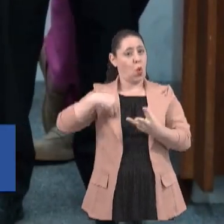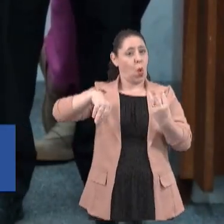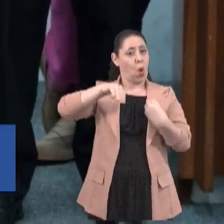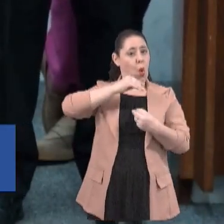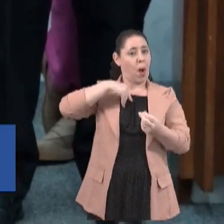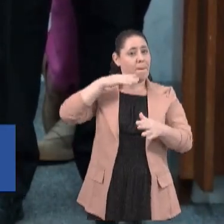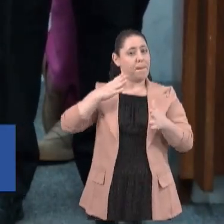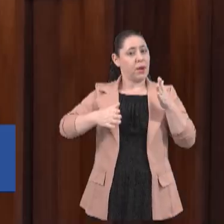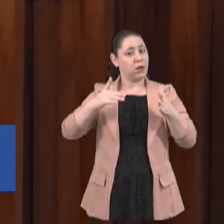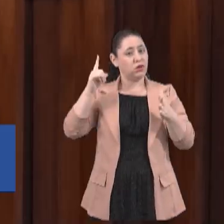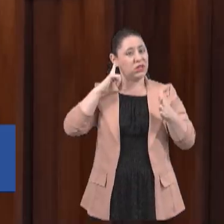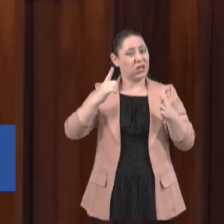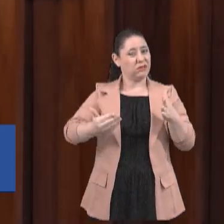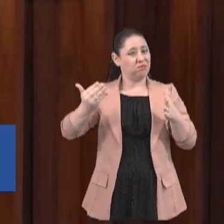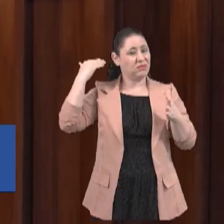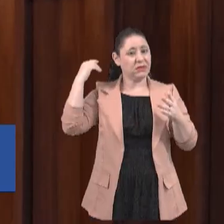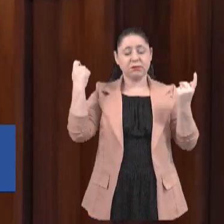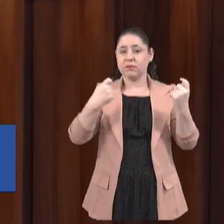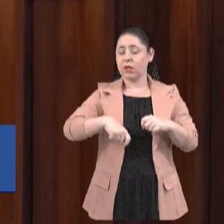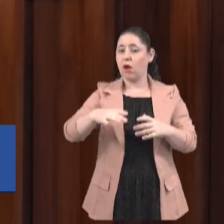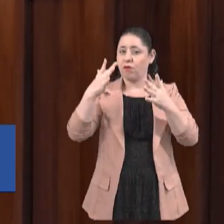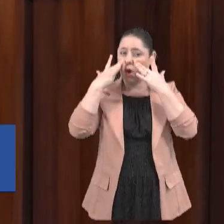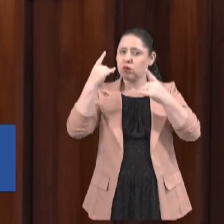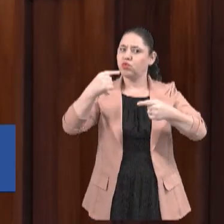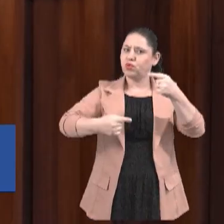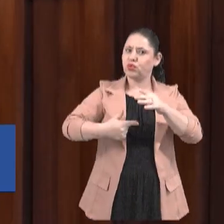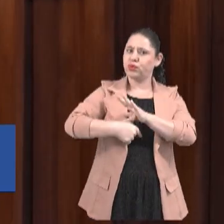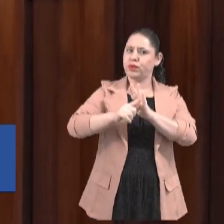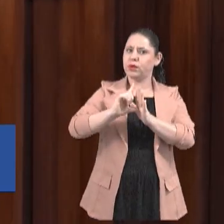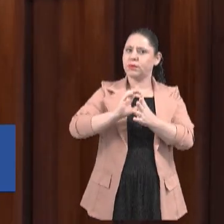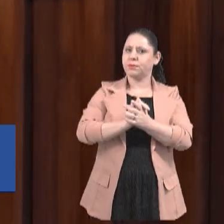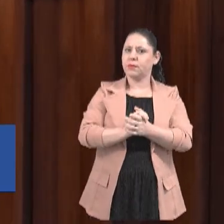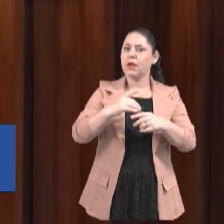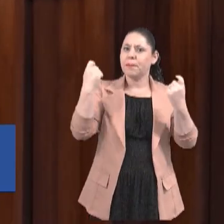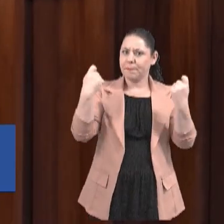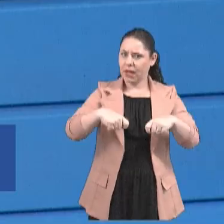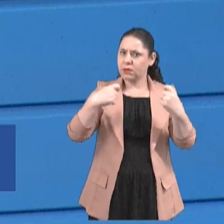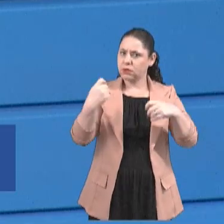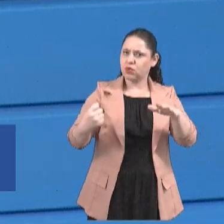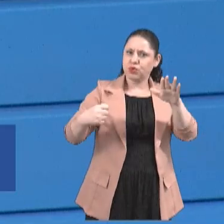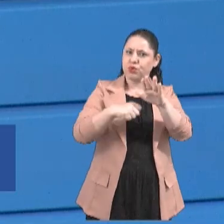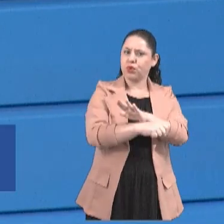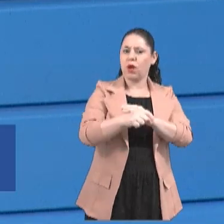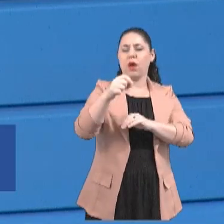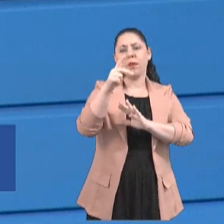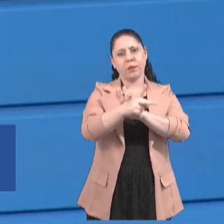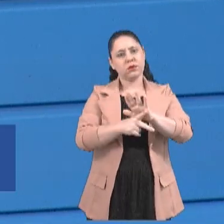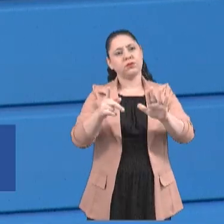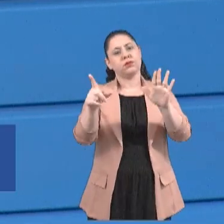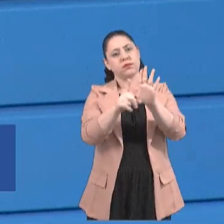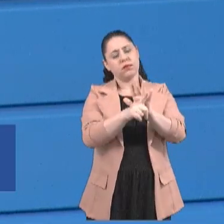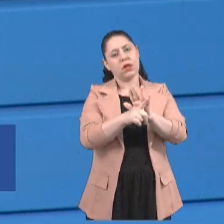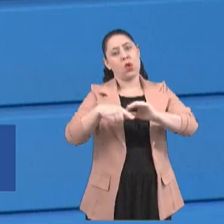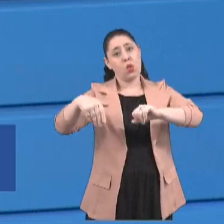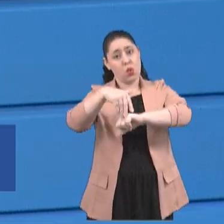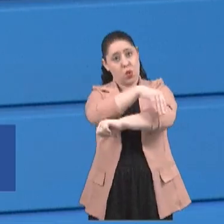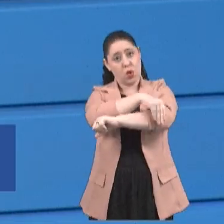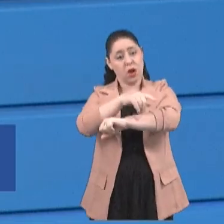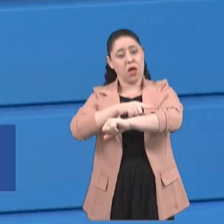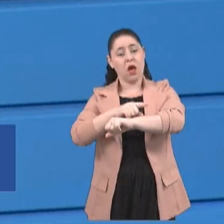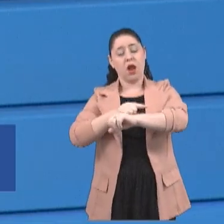no último período aqui e que precisa ser muito debatido aqui e que precisa incluir nesses projetos de